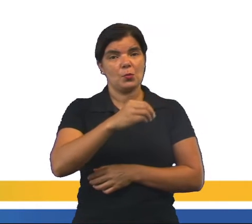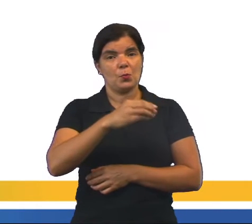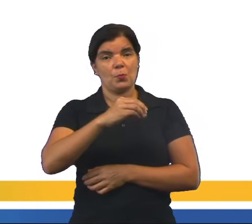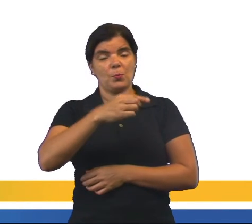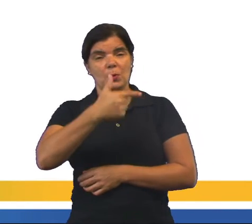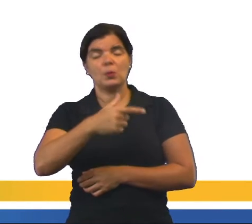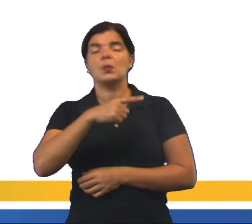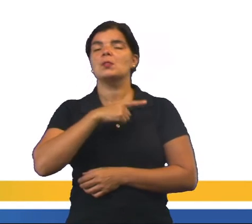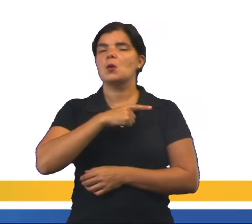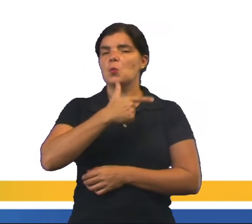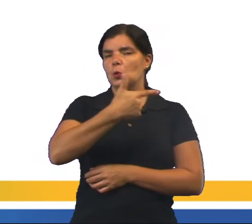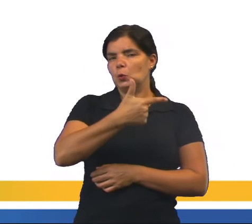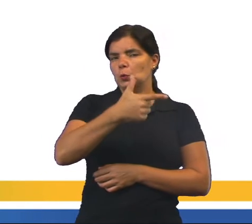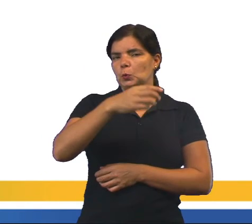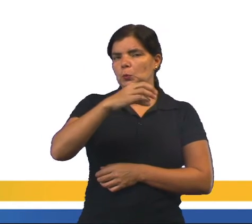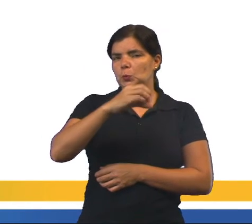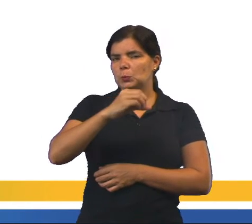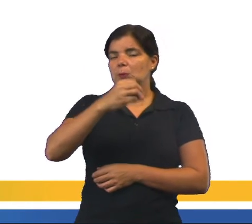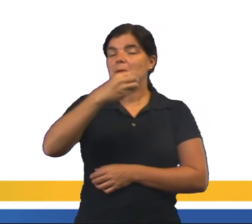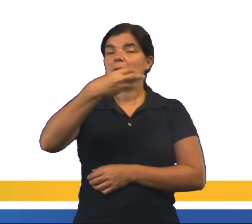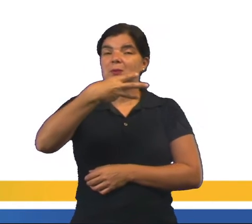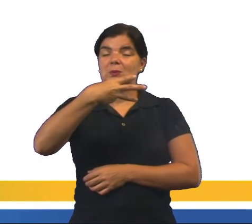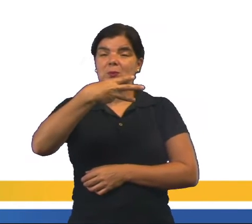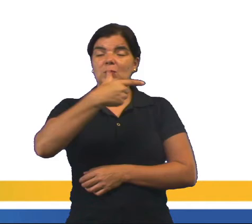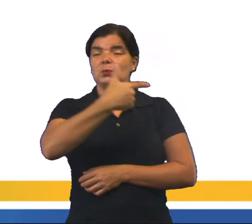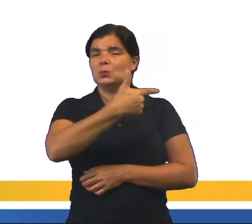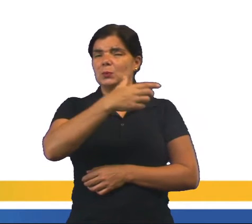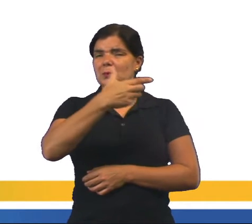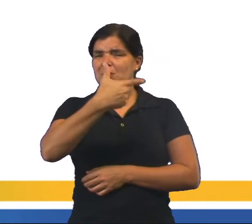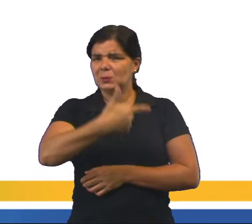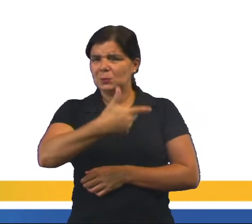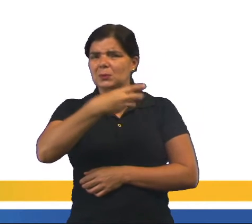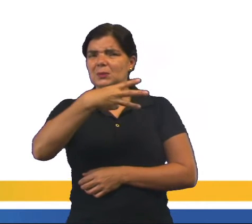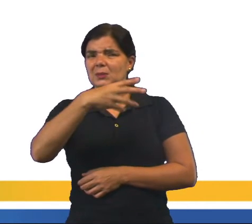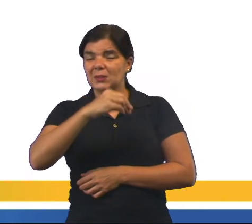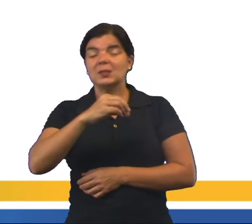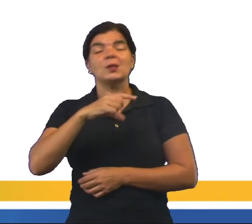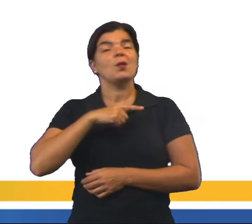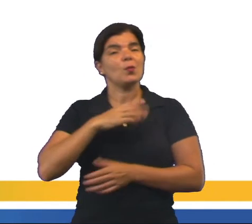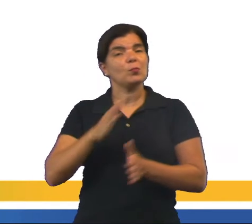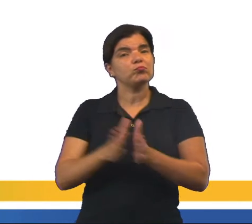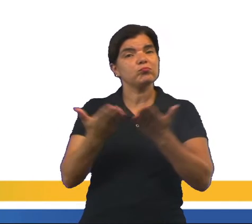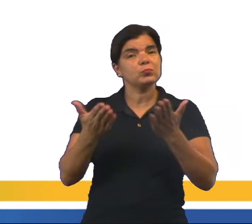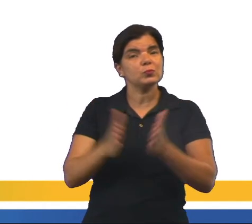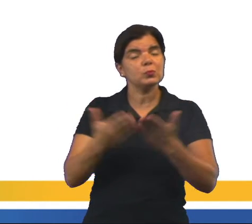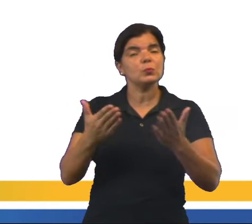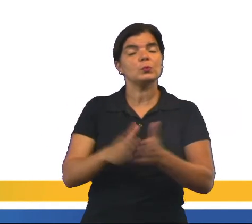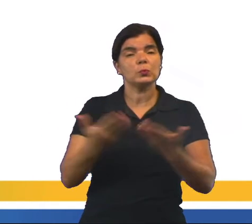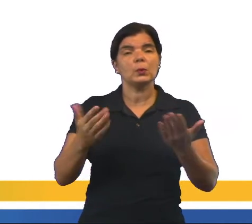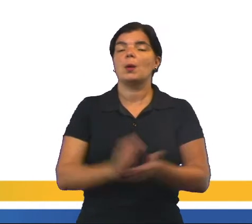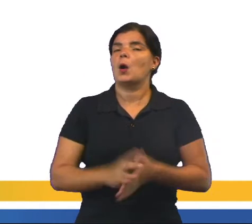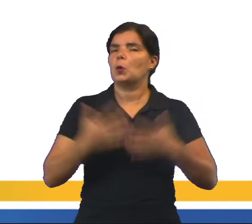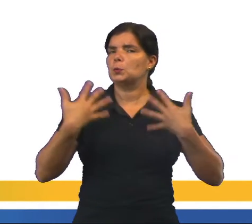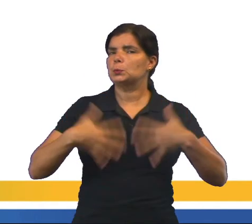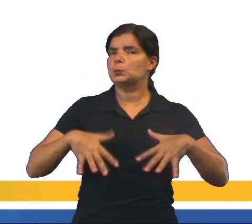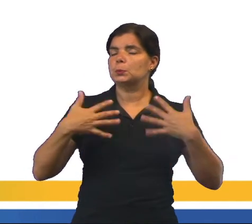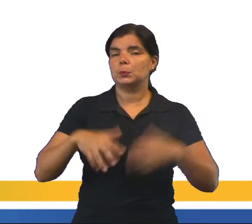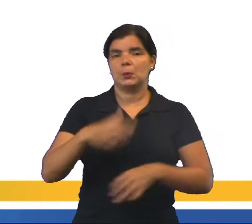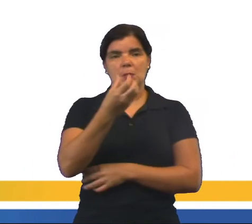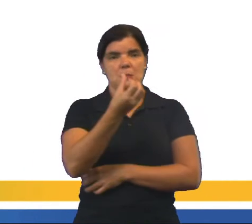2002 nós tínhamos 230 milhões de pessoas em situação de pobreza. Em situação de pobreza